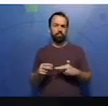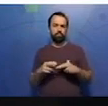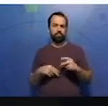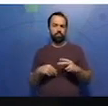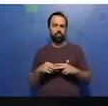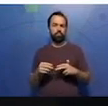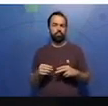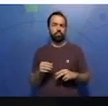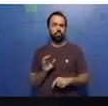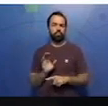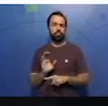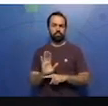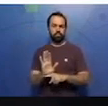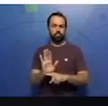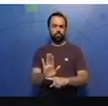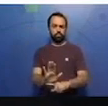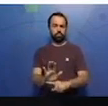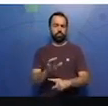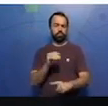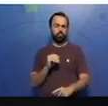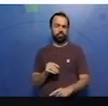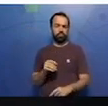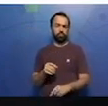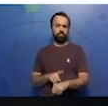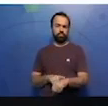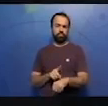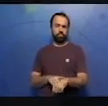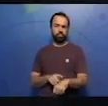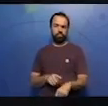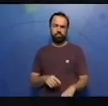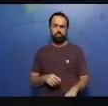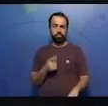a leitura das horas. Veja dois deles.